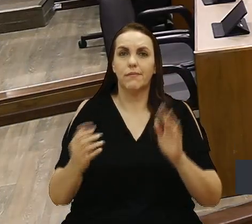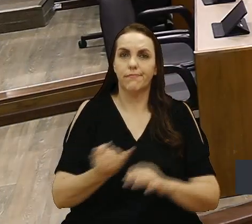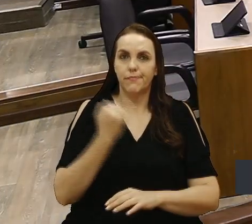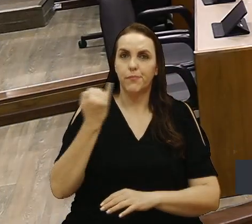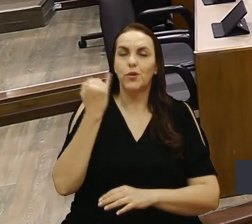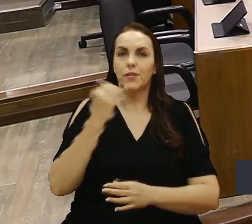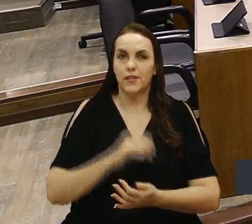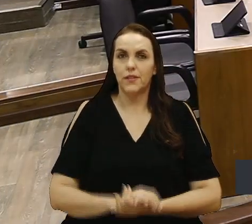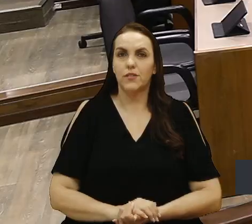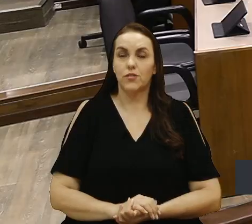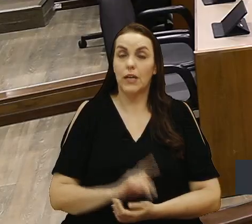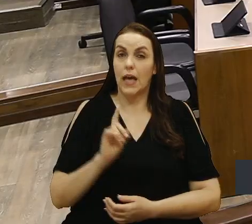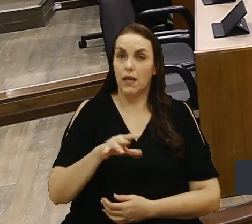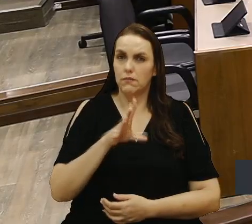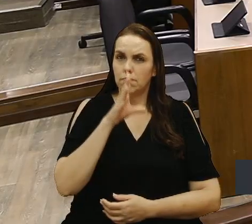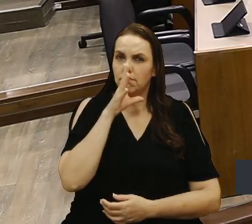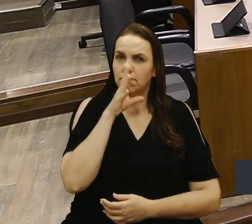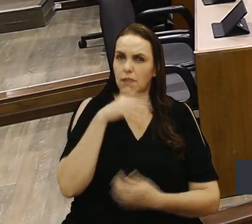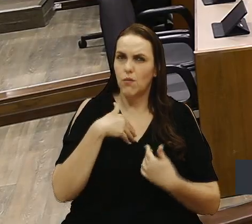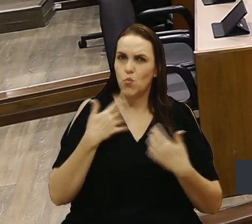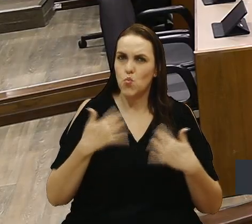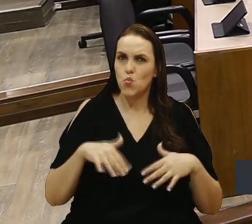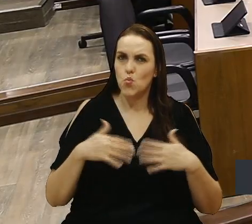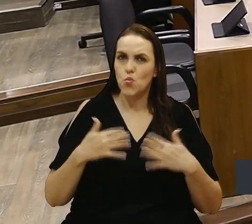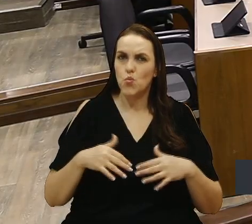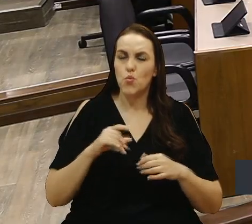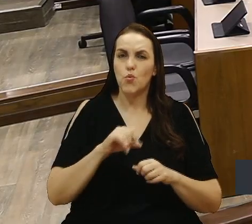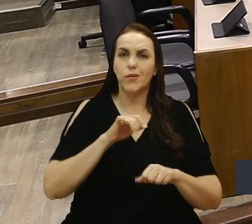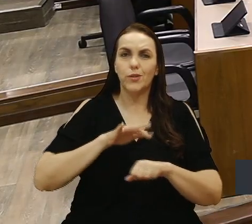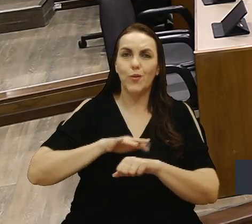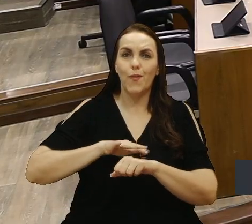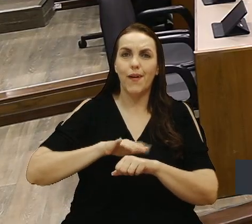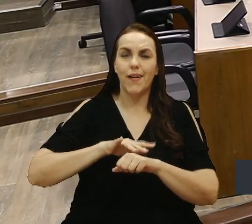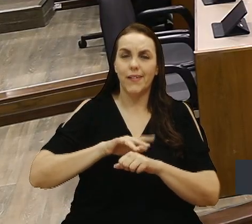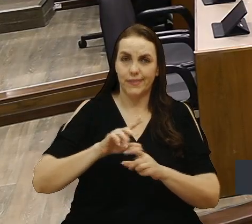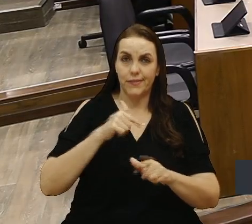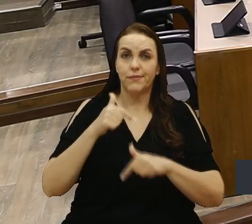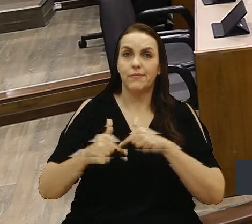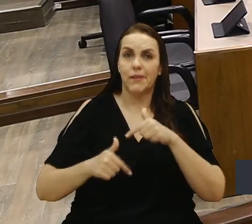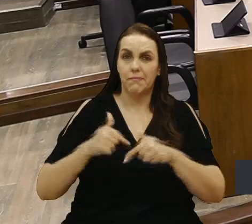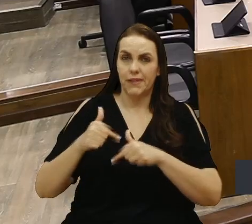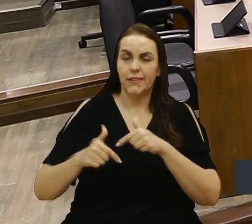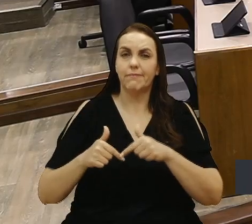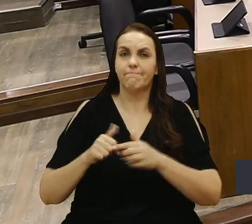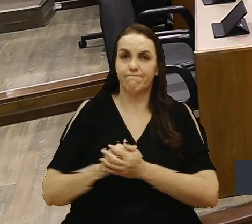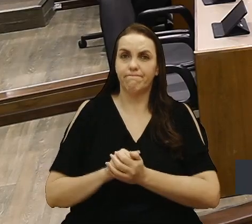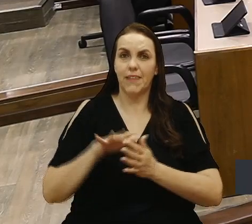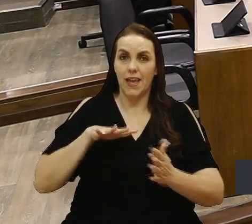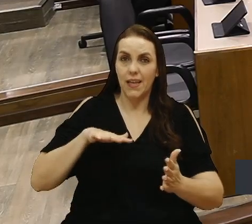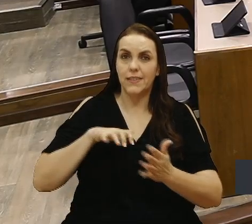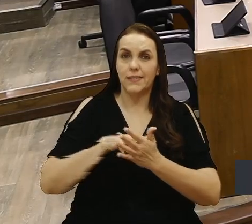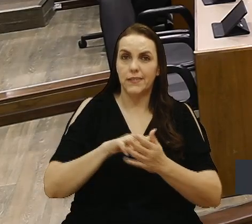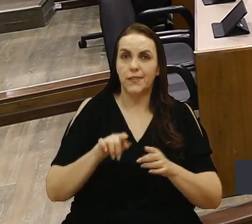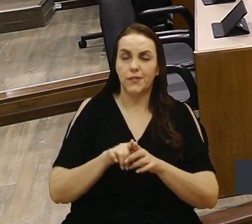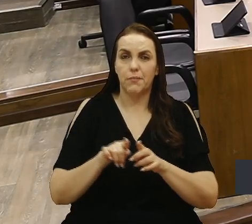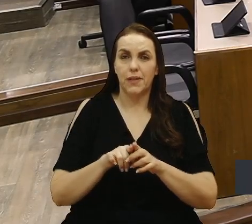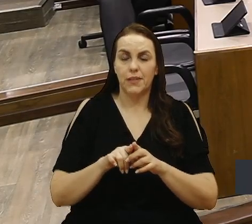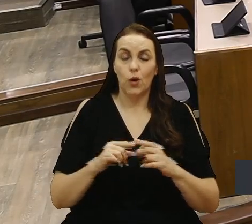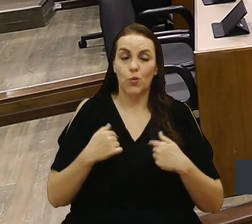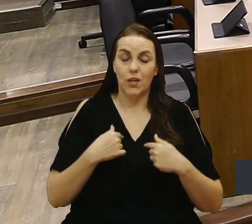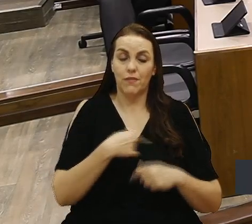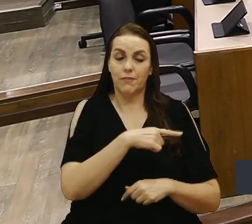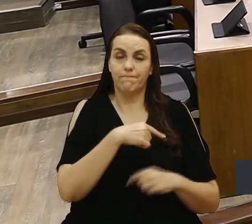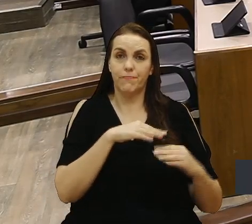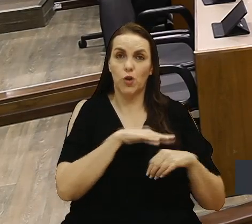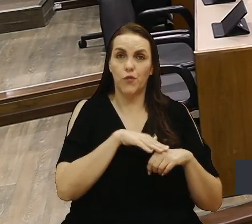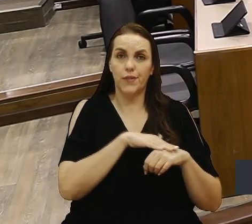é assombroso, né, o adoecimento no mundo do trabalho, os acidentes. Estava comentando com o vereador Cláudio Libardi, eu estava lendo